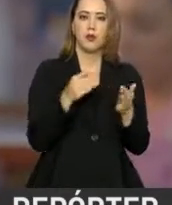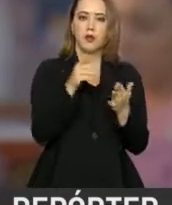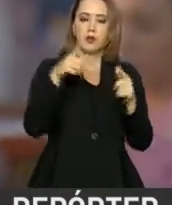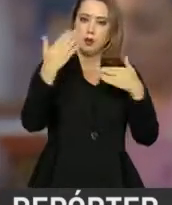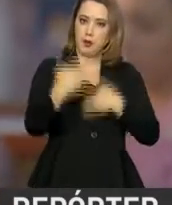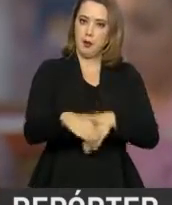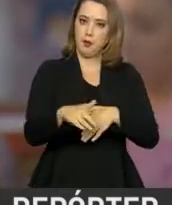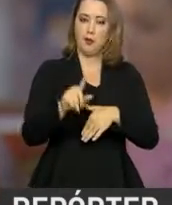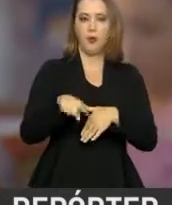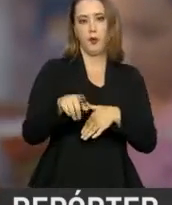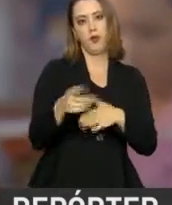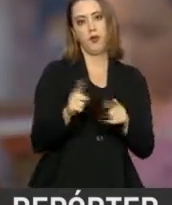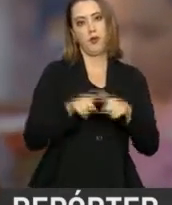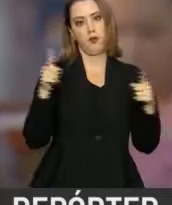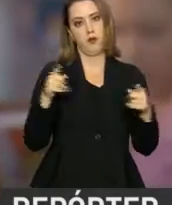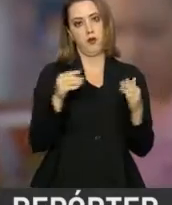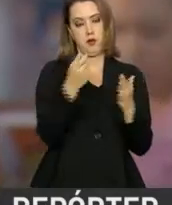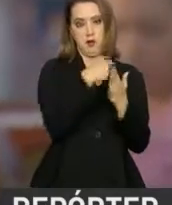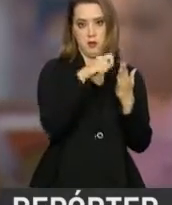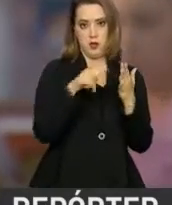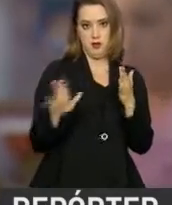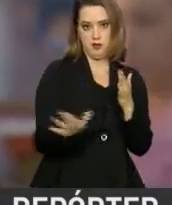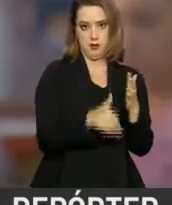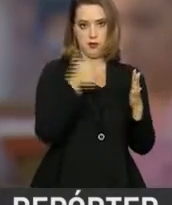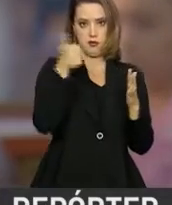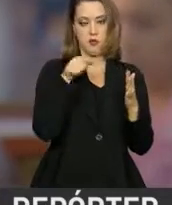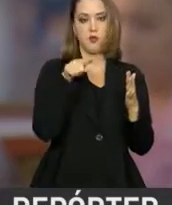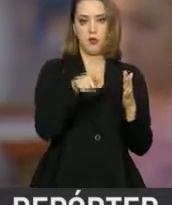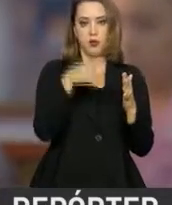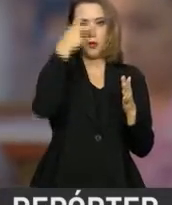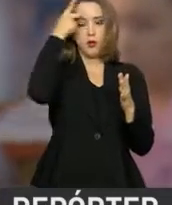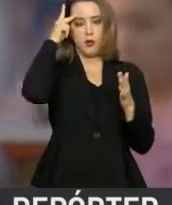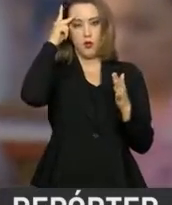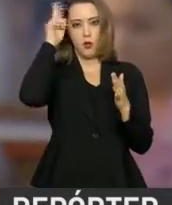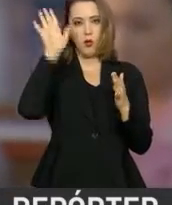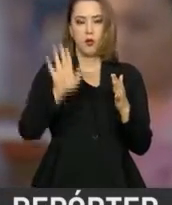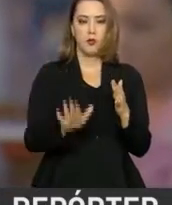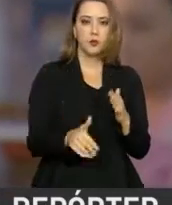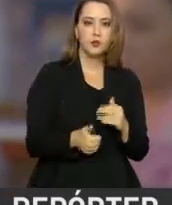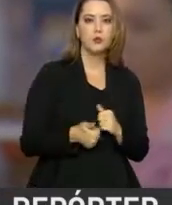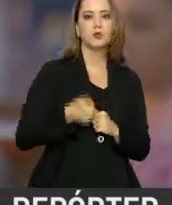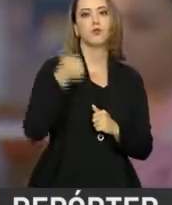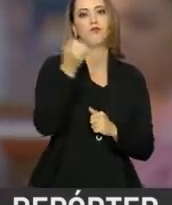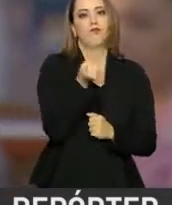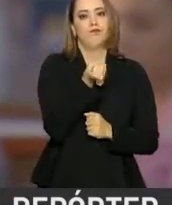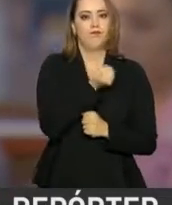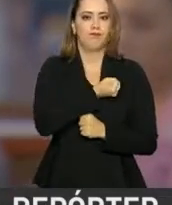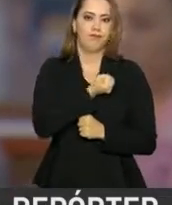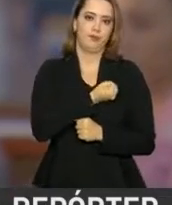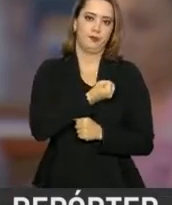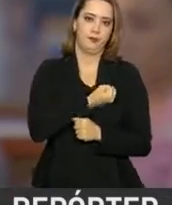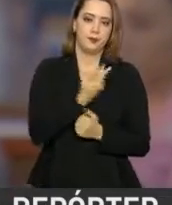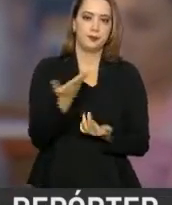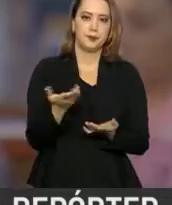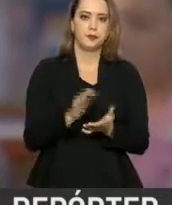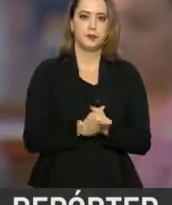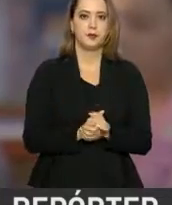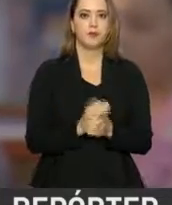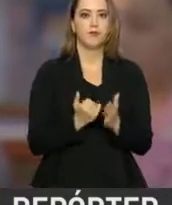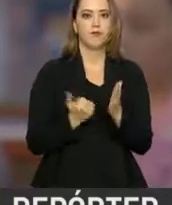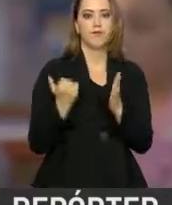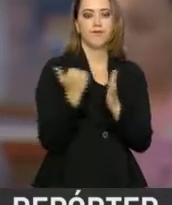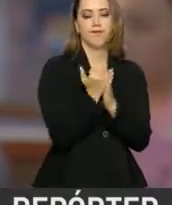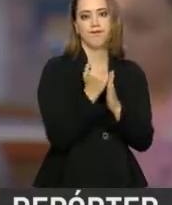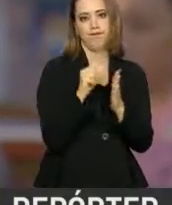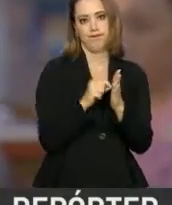redação fazer uma redação a lógica clara com defesas contundentes né da argumentação ela consegue uma nota excelente